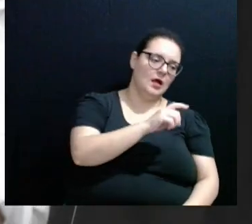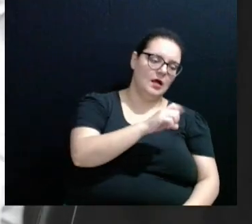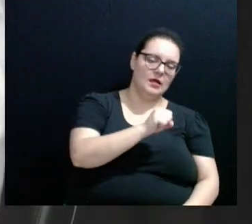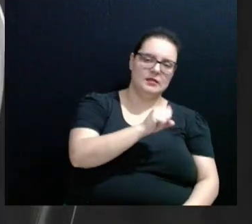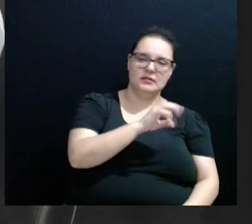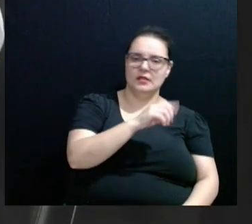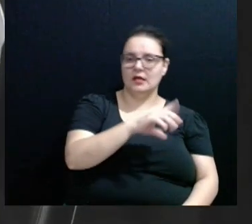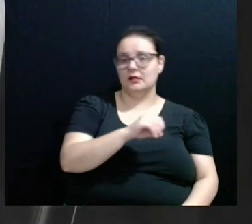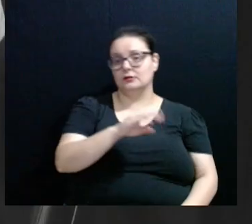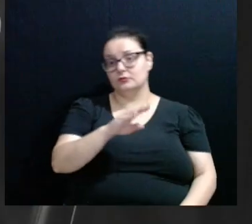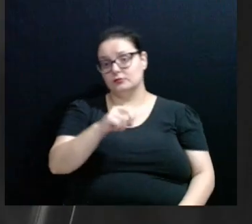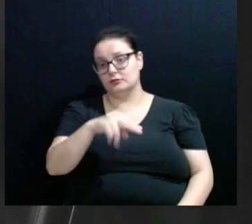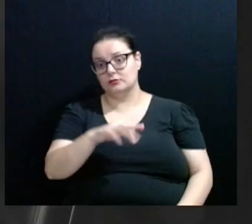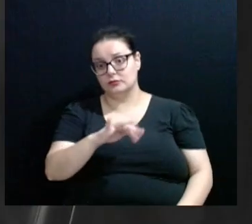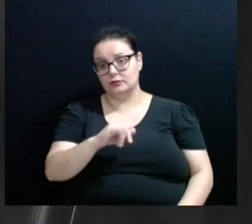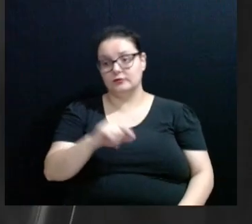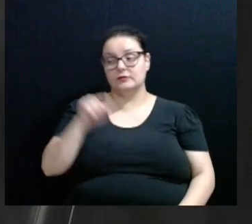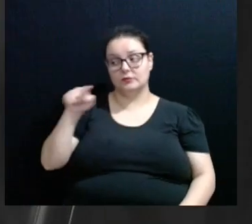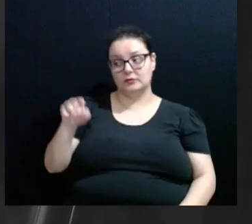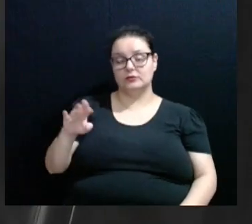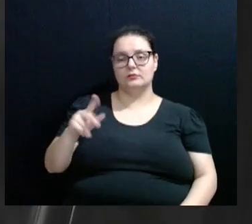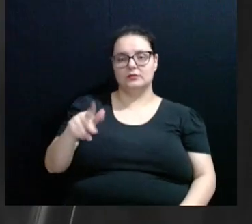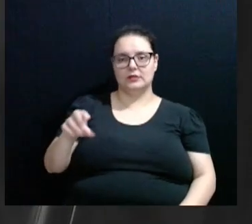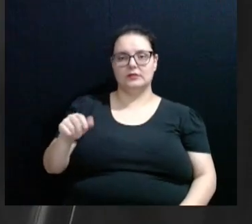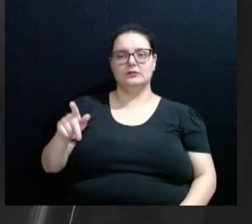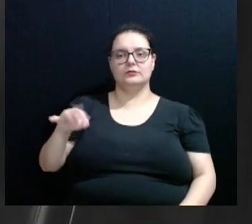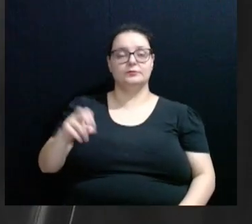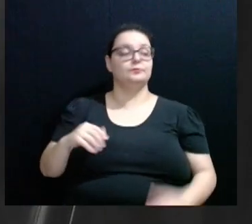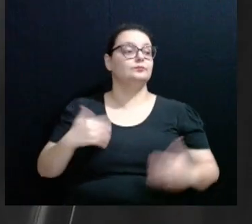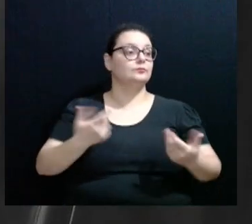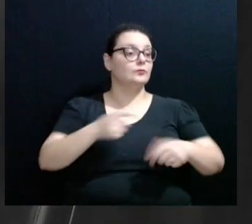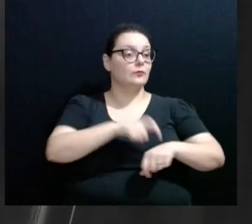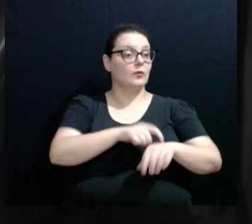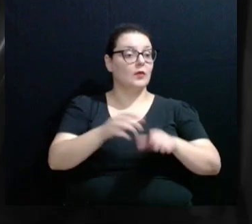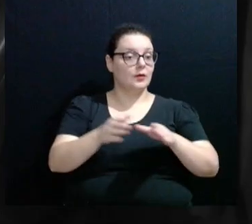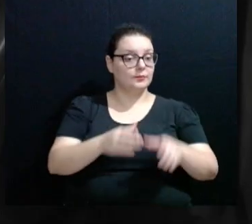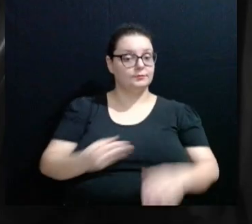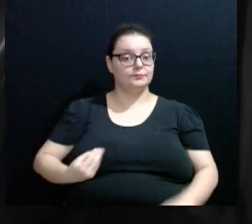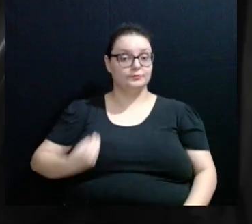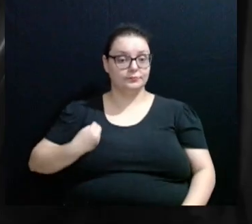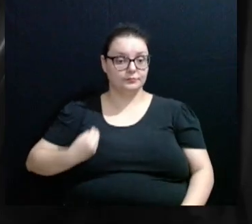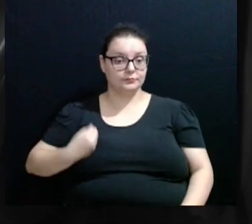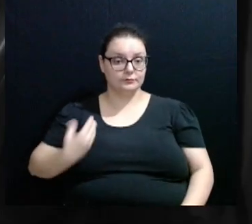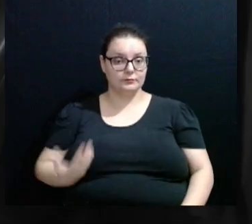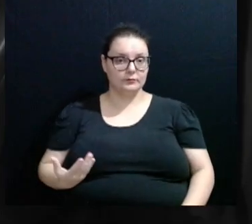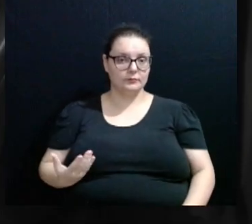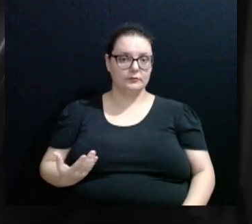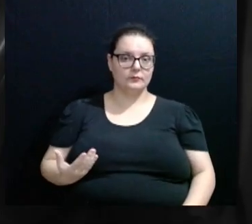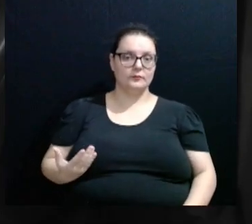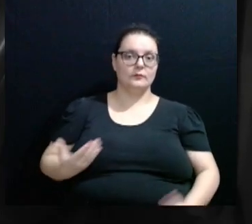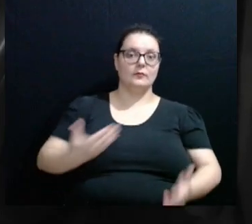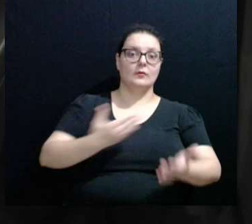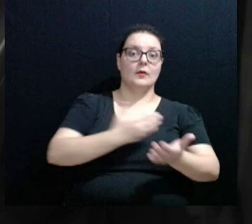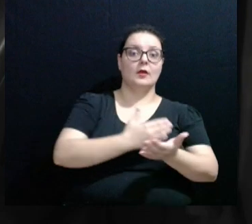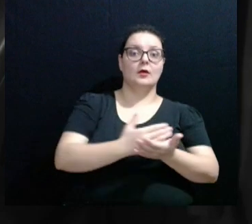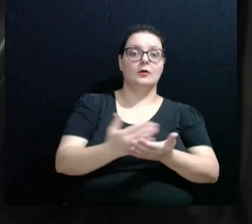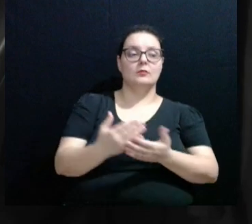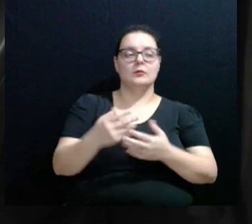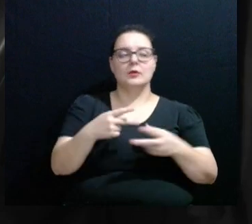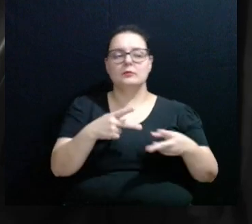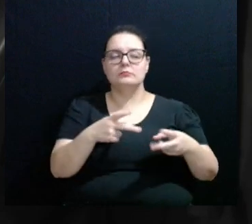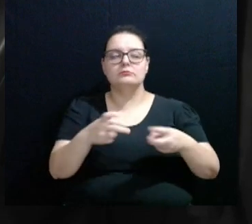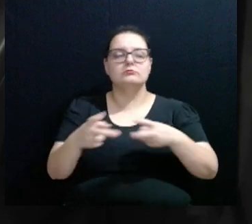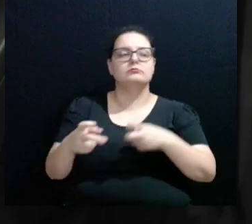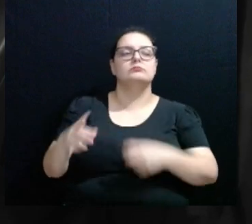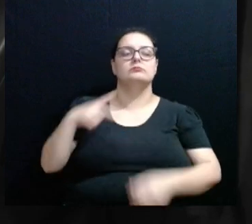Bonfim, como lá em Barão Geraldo. Tá, em que momento então da sua vida você começou a ter esse olhar para a